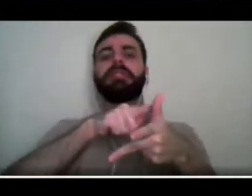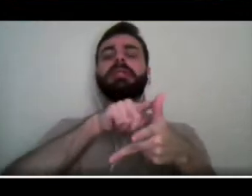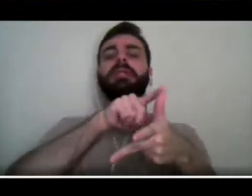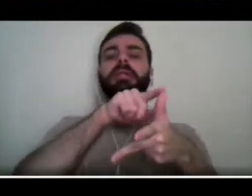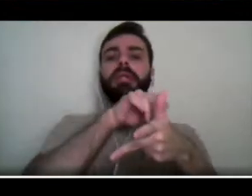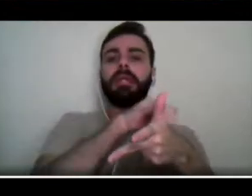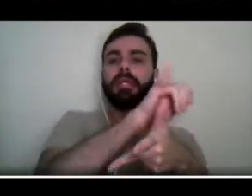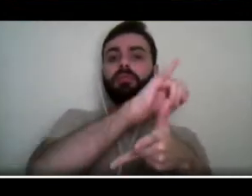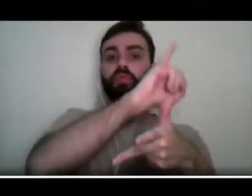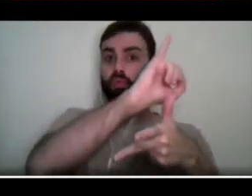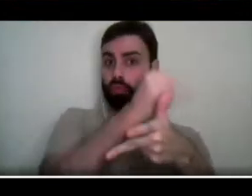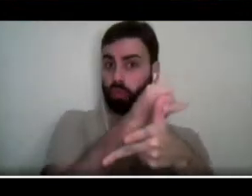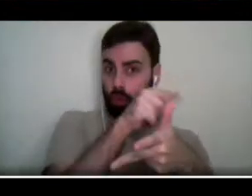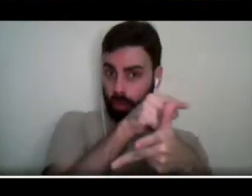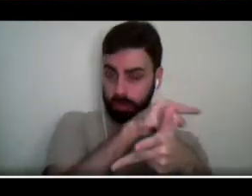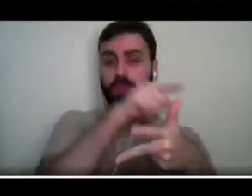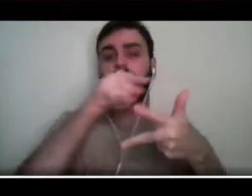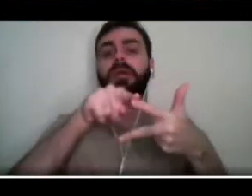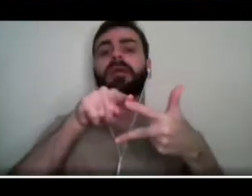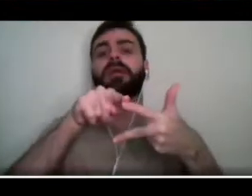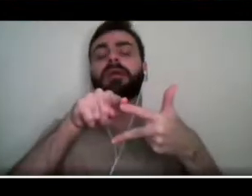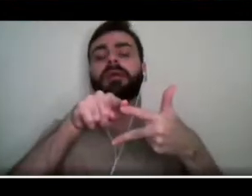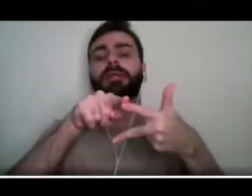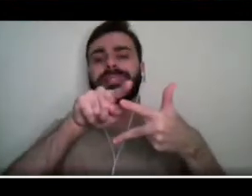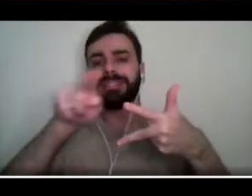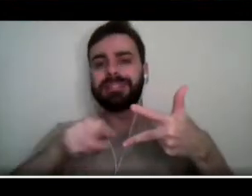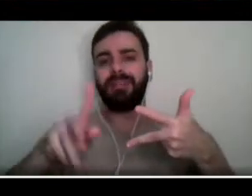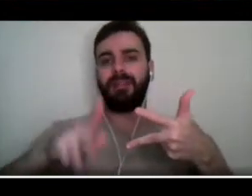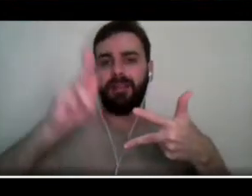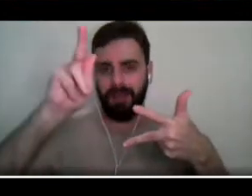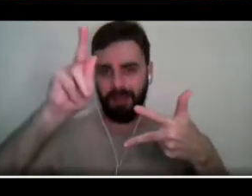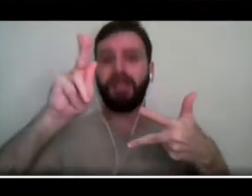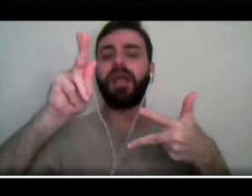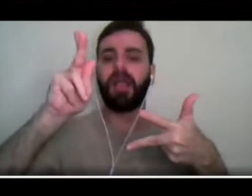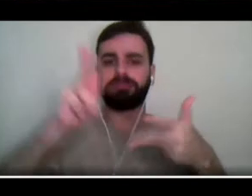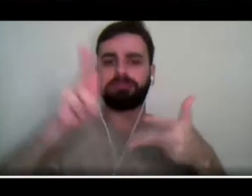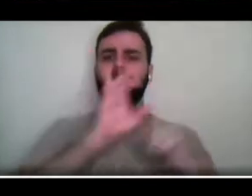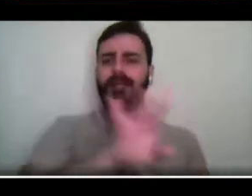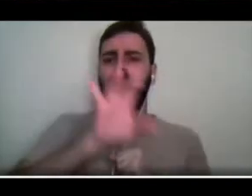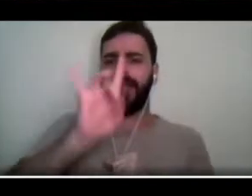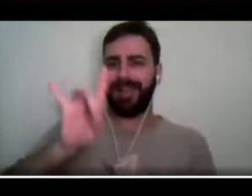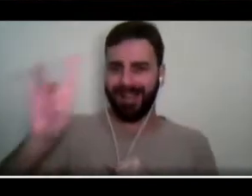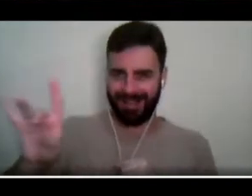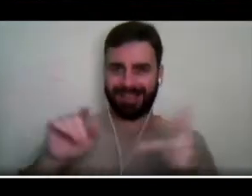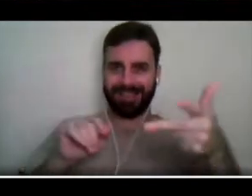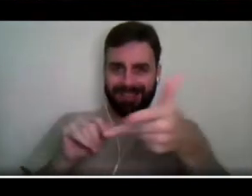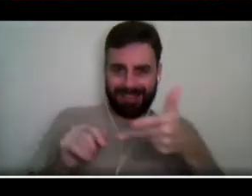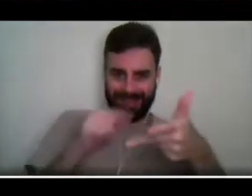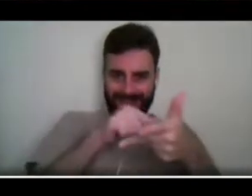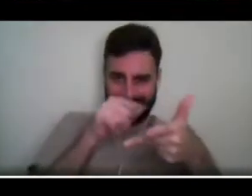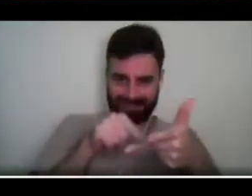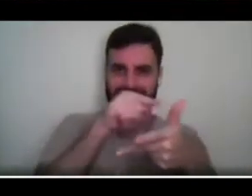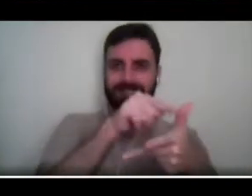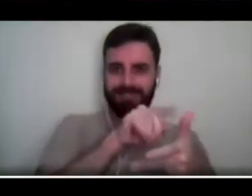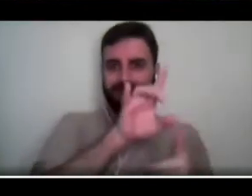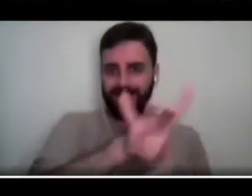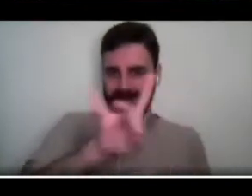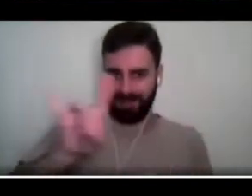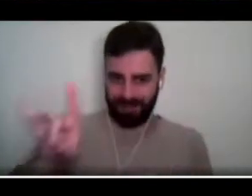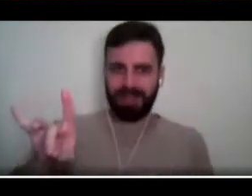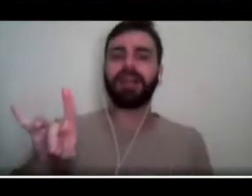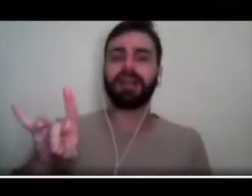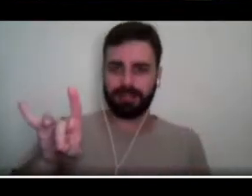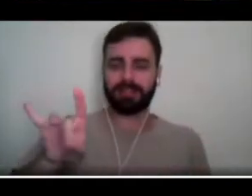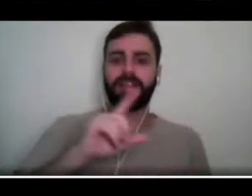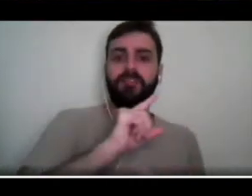Vyj mais um Vzk, onde Vx é a velocidade em x, Vy é a velocidade